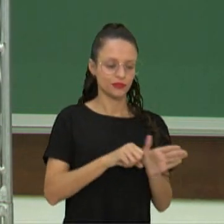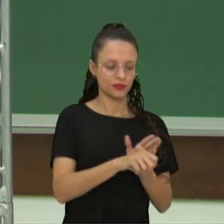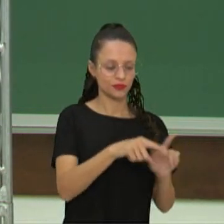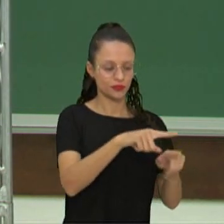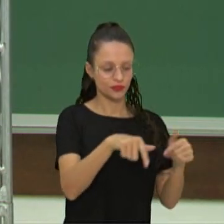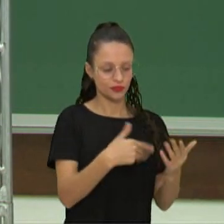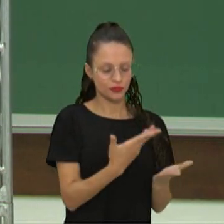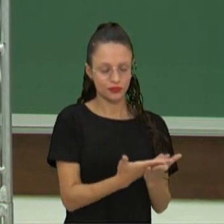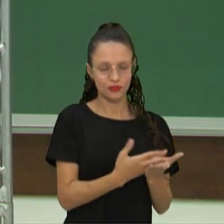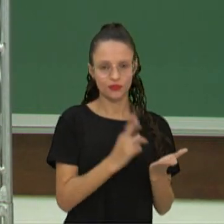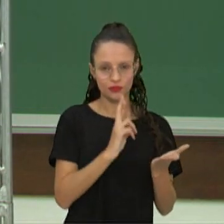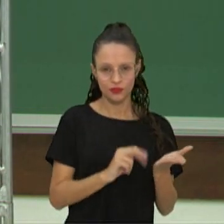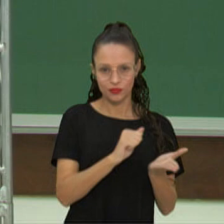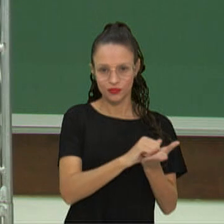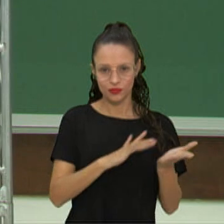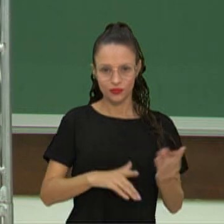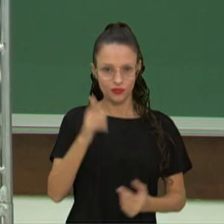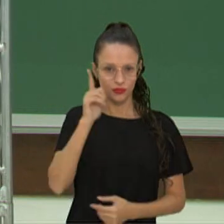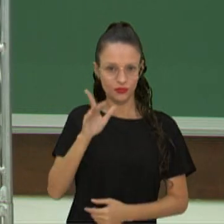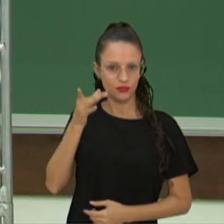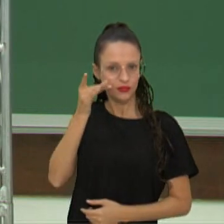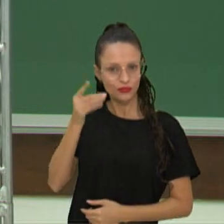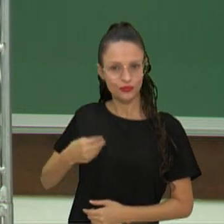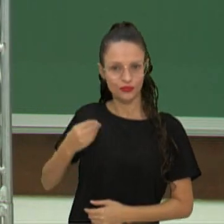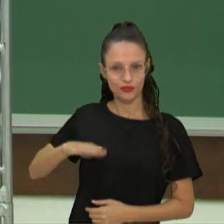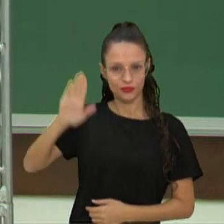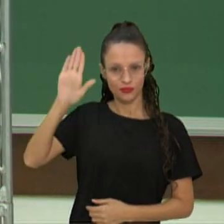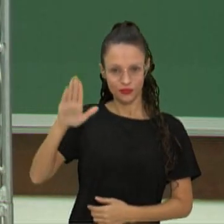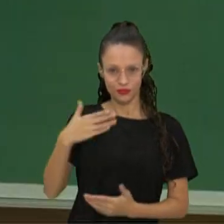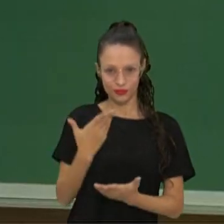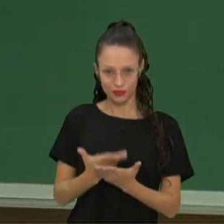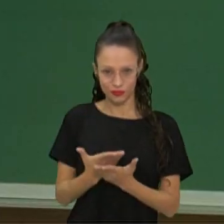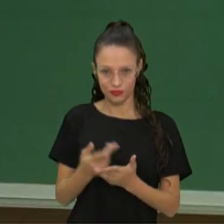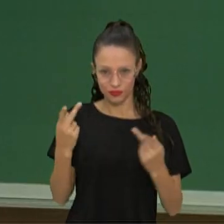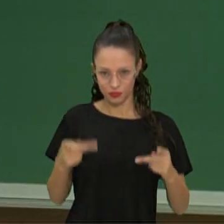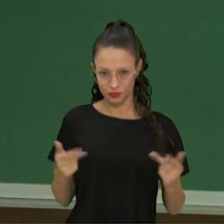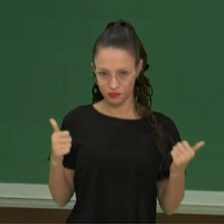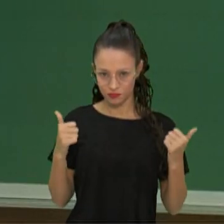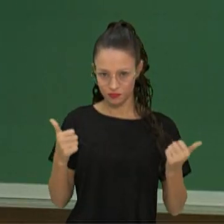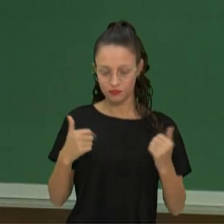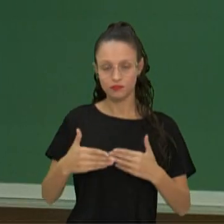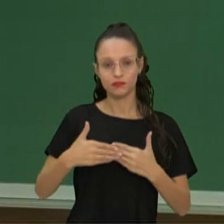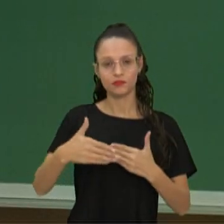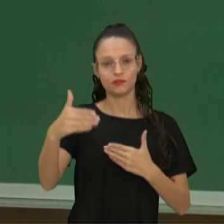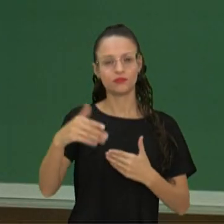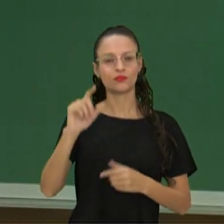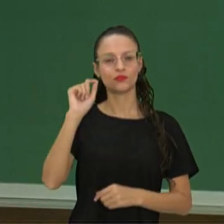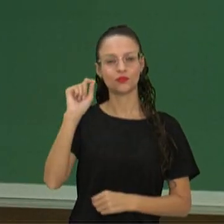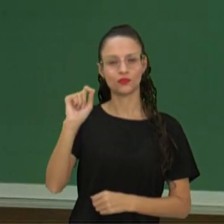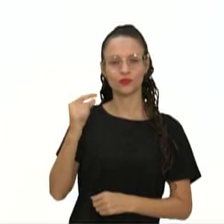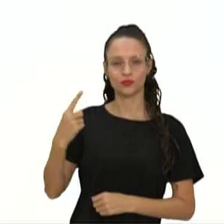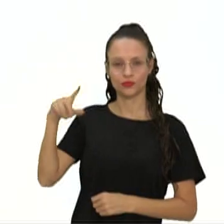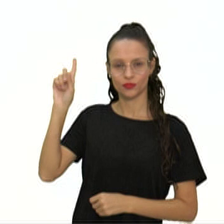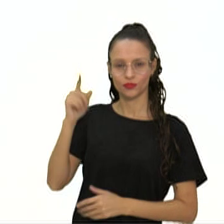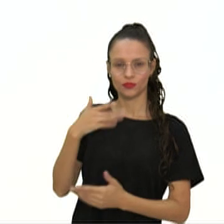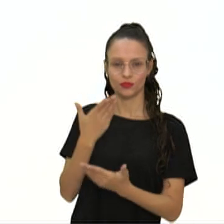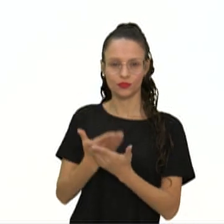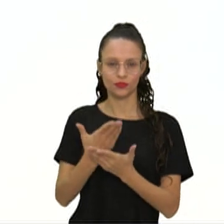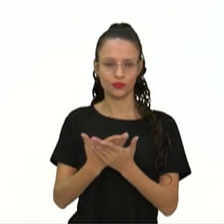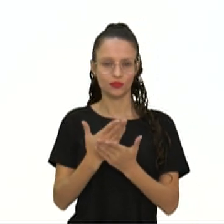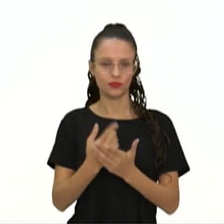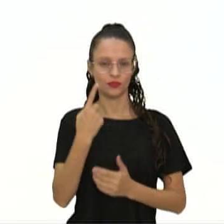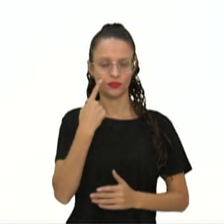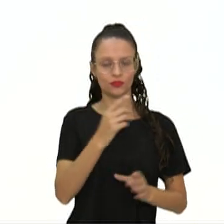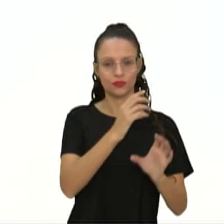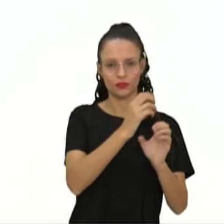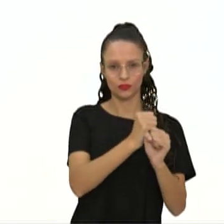validar a sua presença na aula de hoje, tá bom? E vamos começar. Na aula anterior, nós vimos o quê? Nós vimos adição e